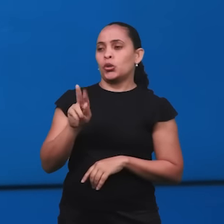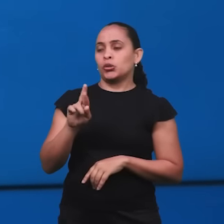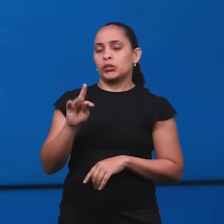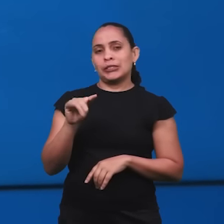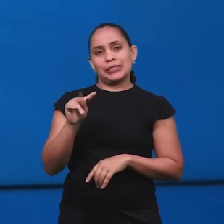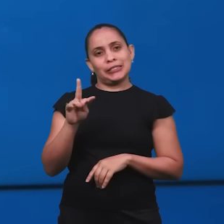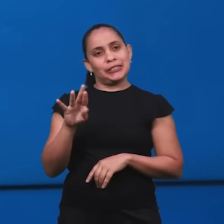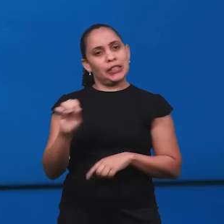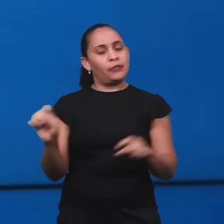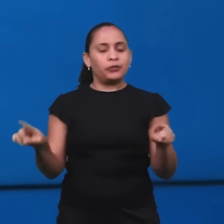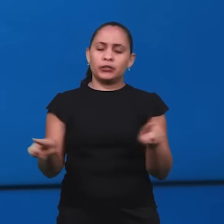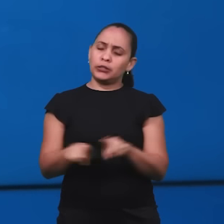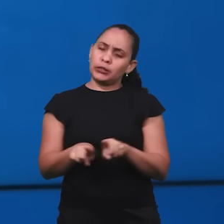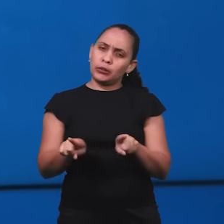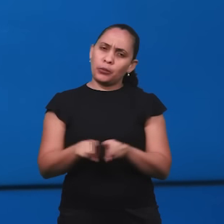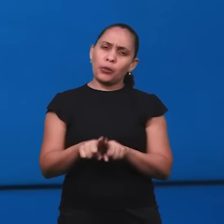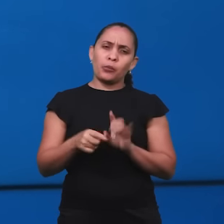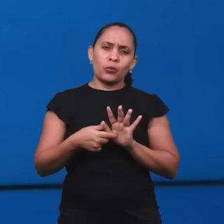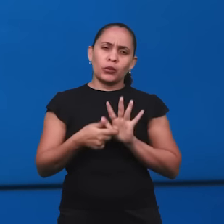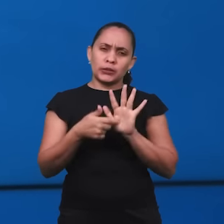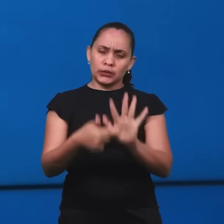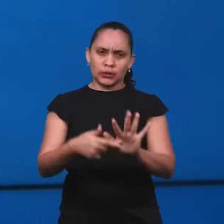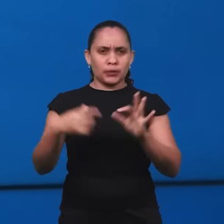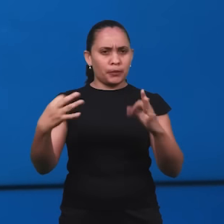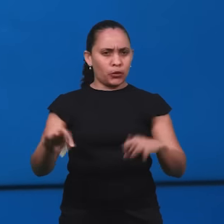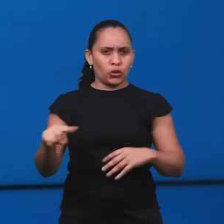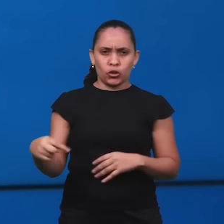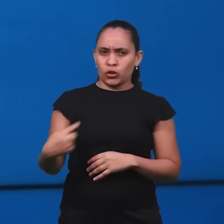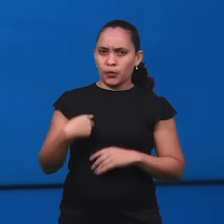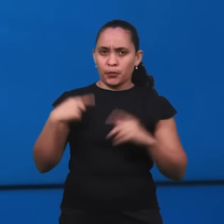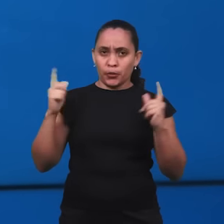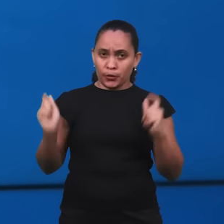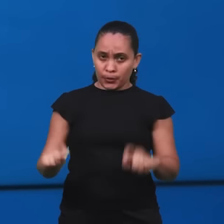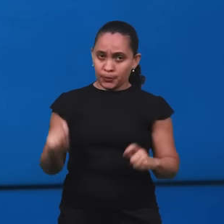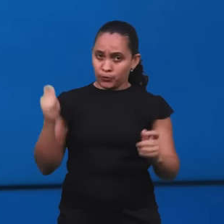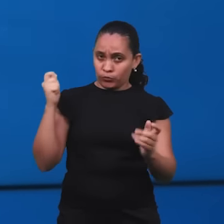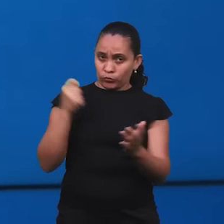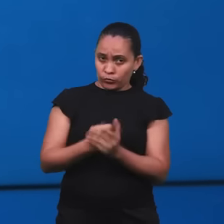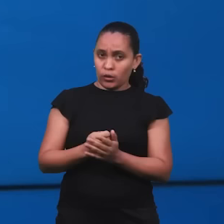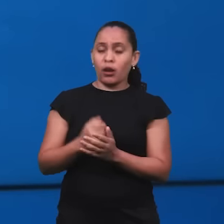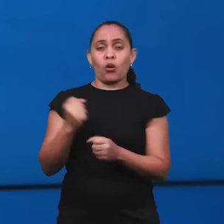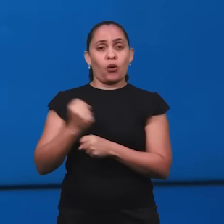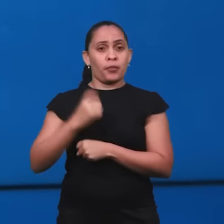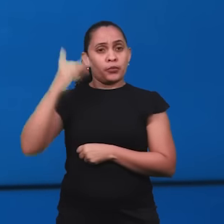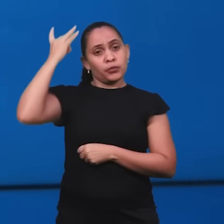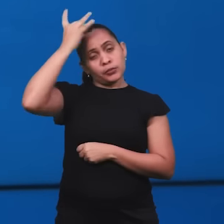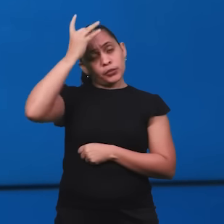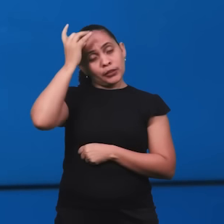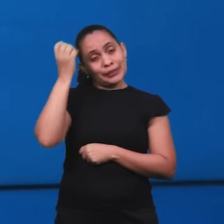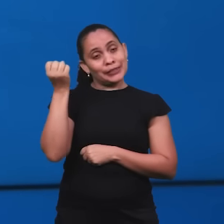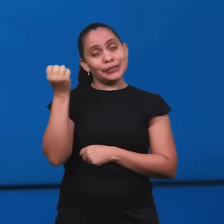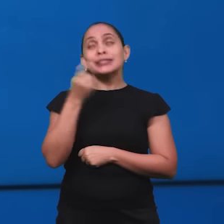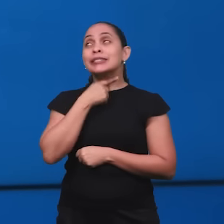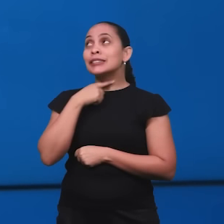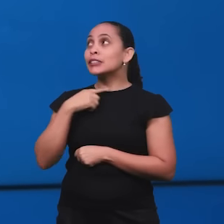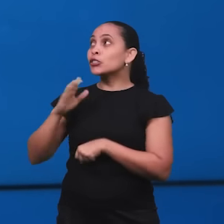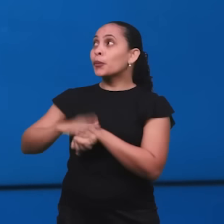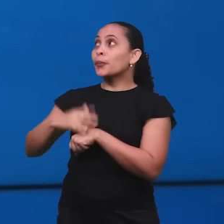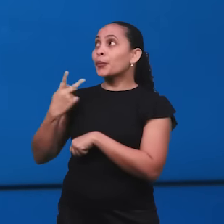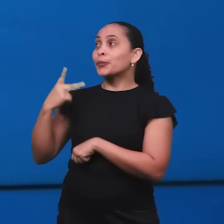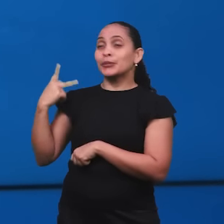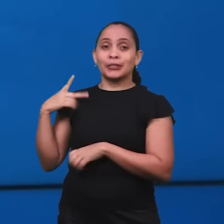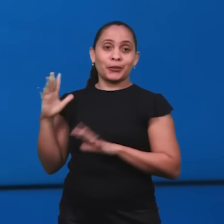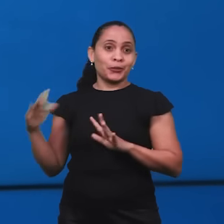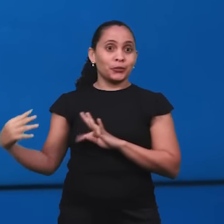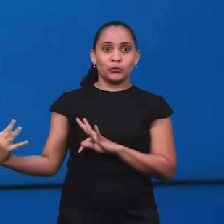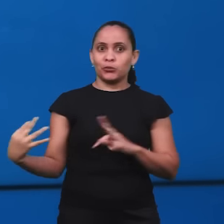Carneiro, mostrando exatamente que nós só podemos executar mesmo a obra do Espírito Santo de acordo com a vontade do Senhor. E